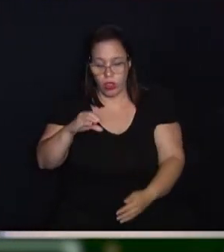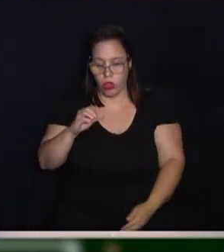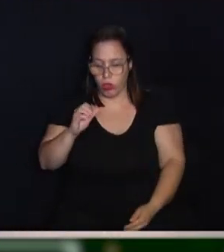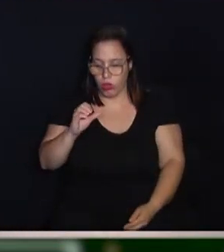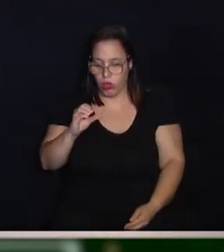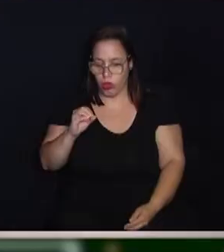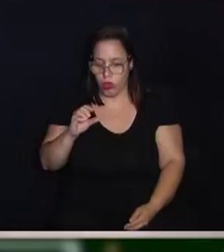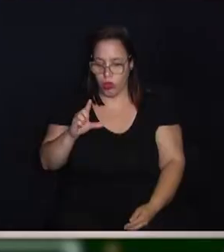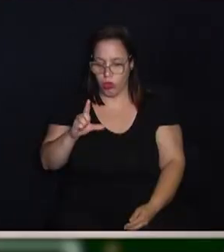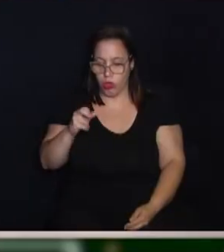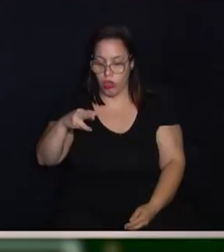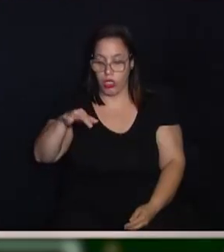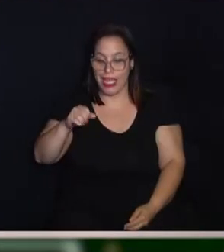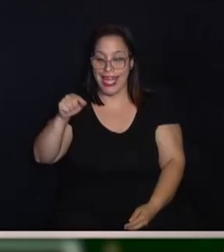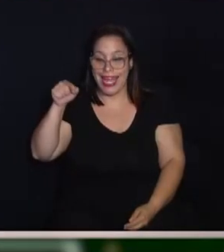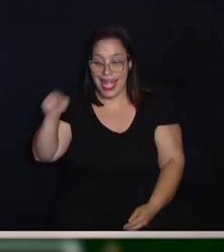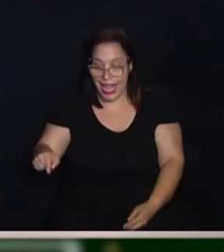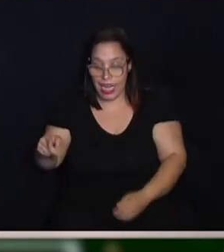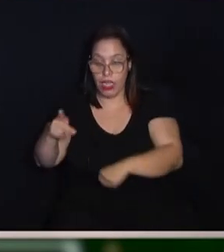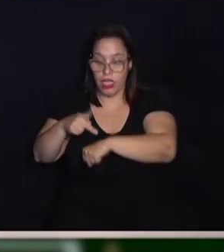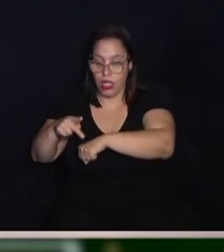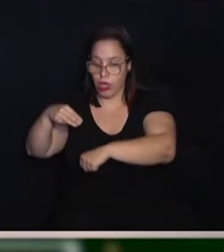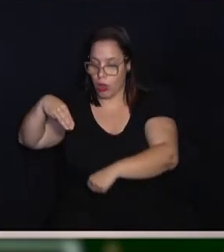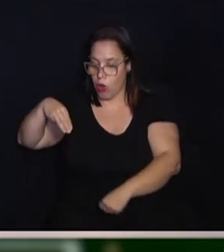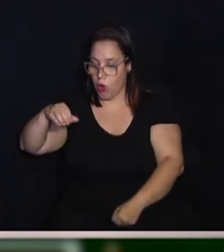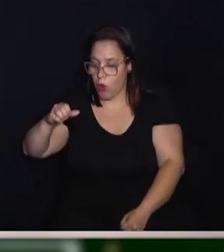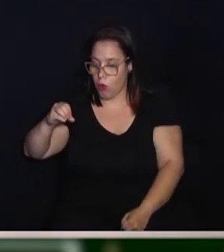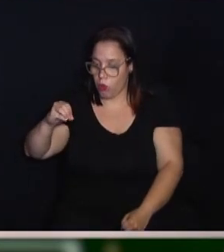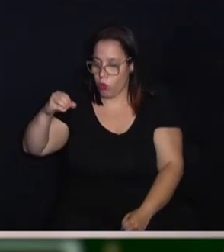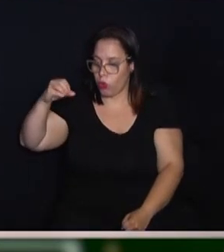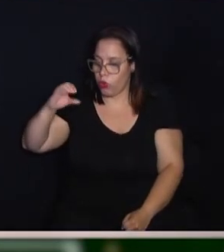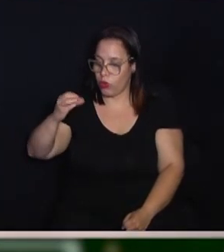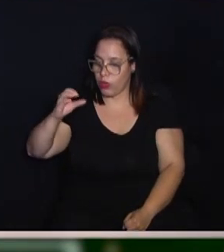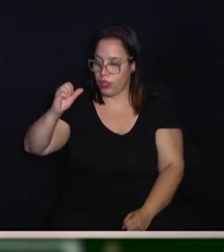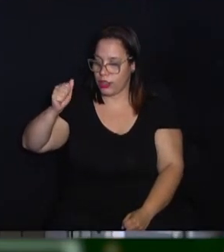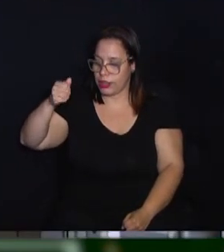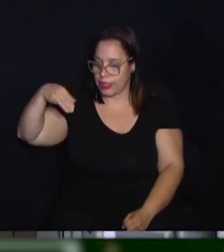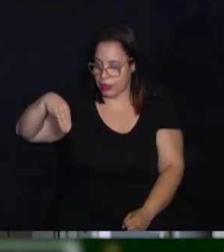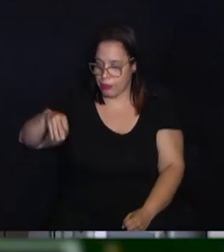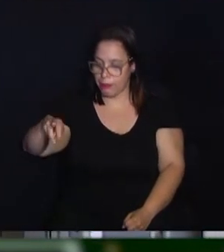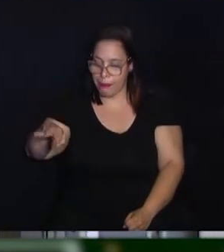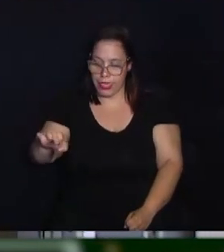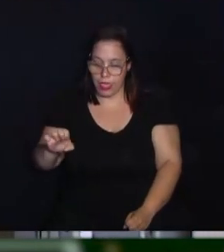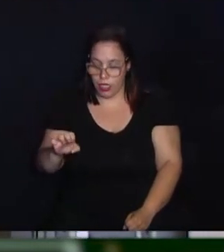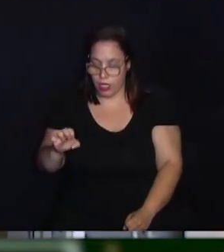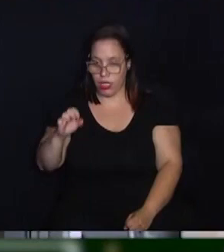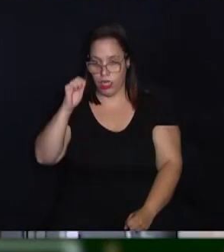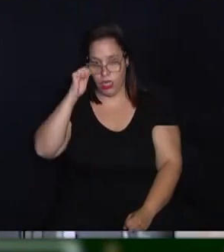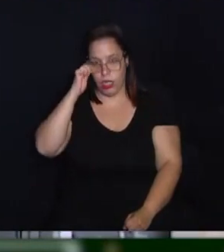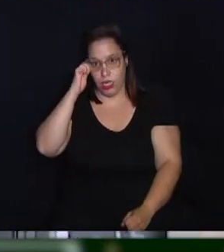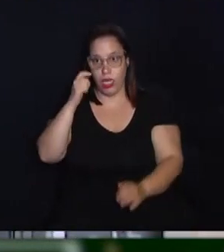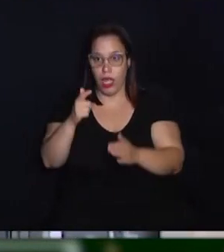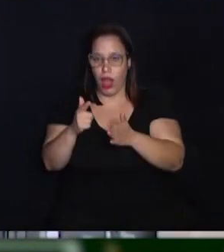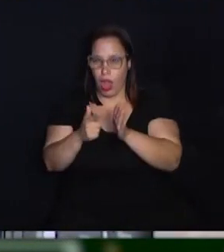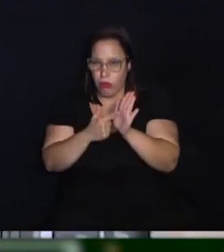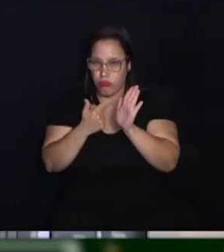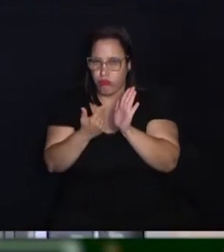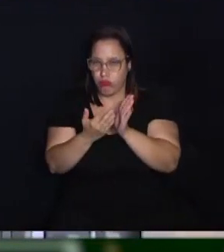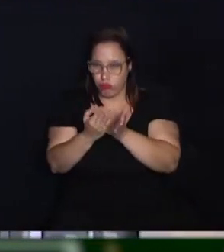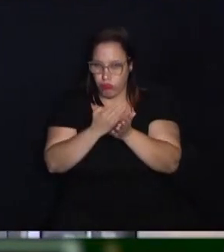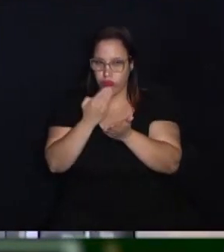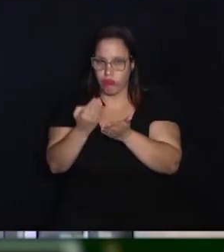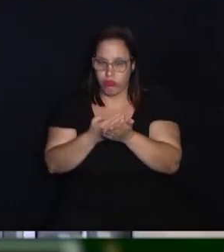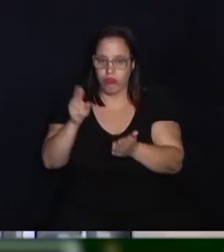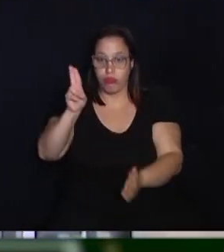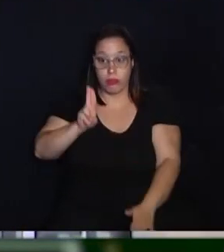em Moçambique e aquilo que fundamentalmente vem depois. É um livro importante, é um livro muito